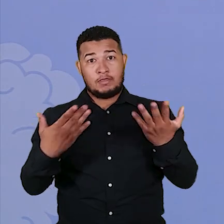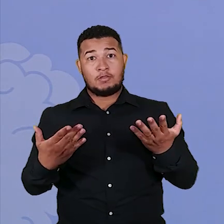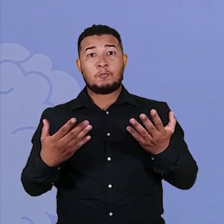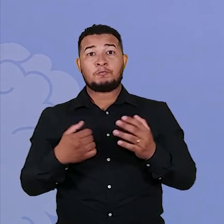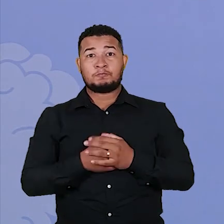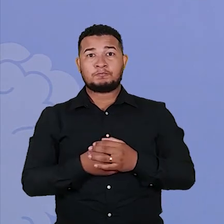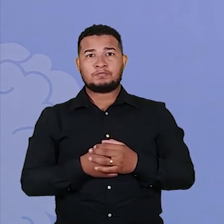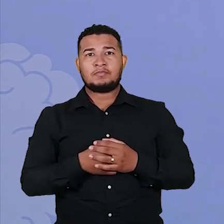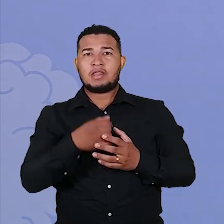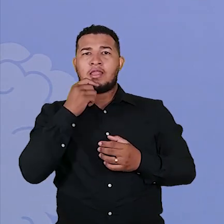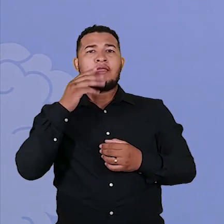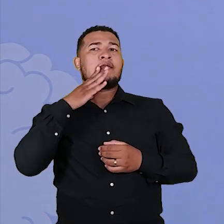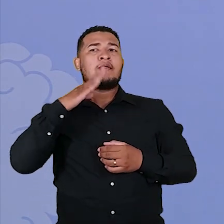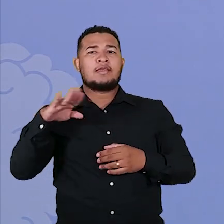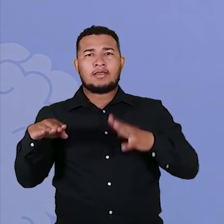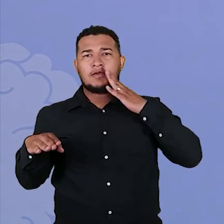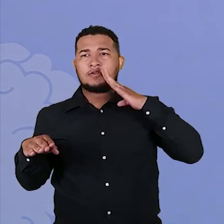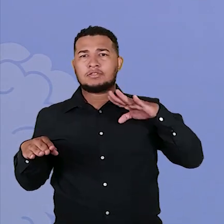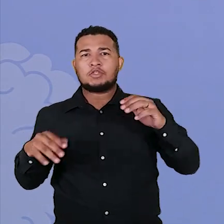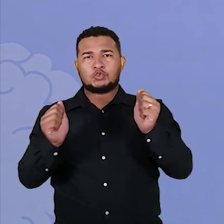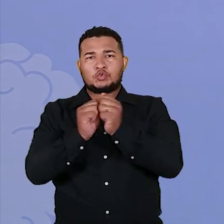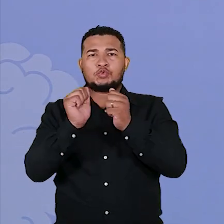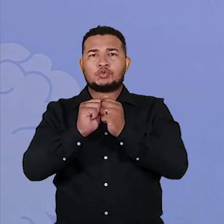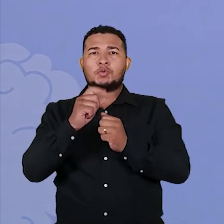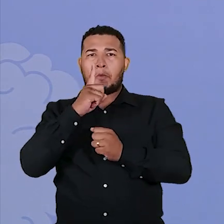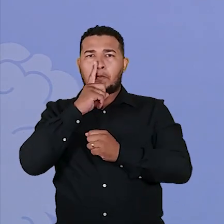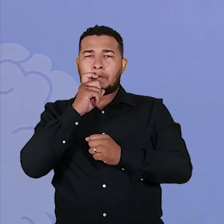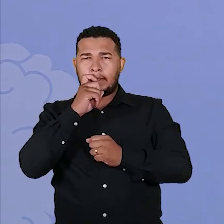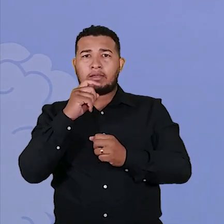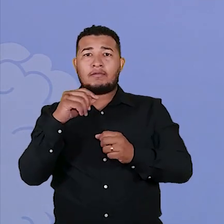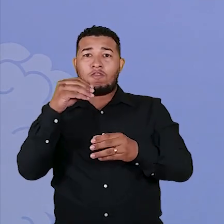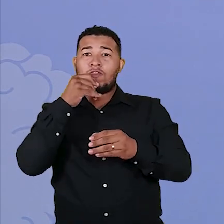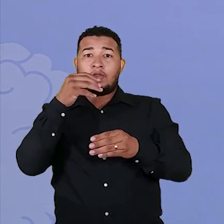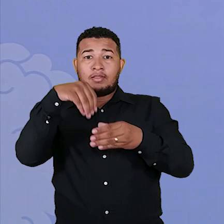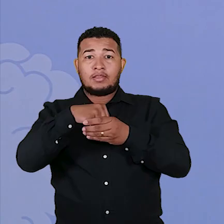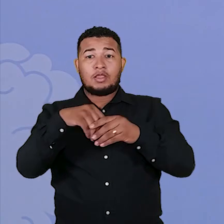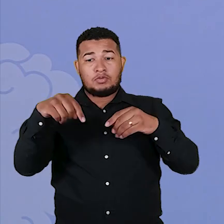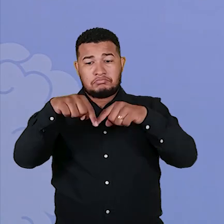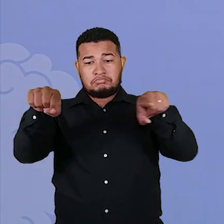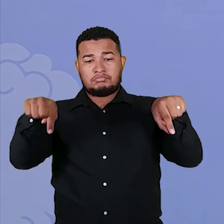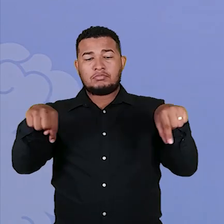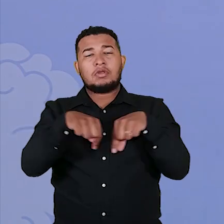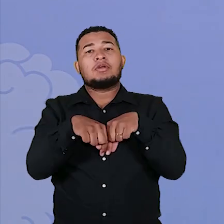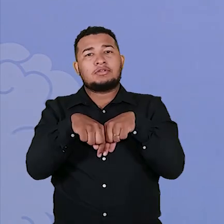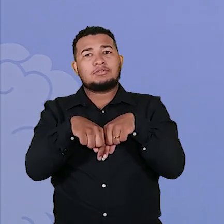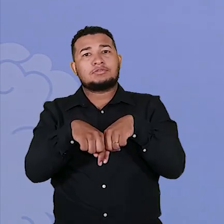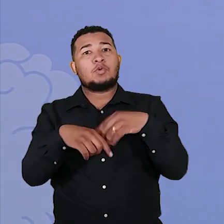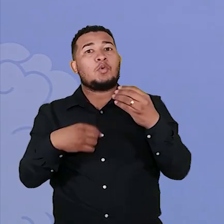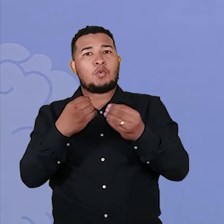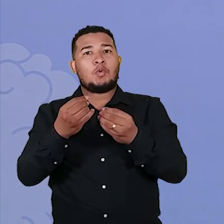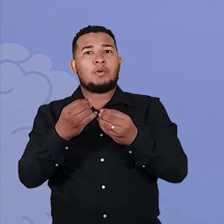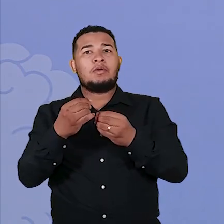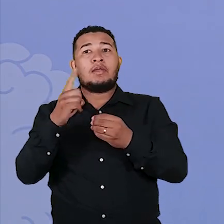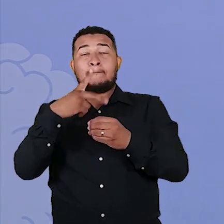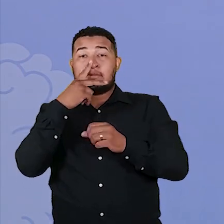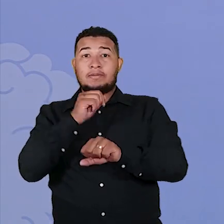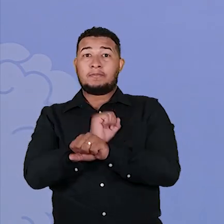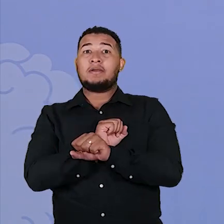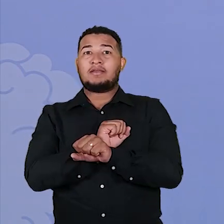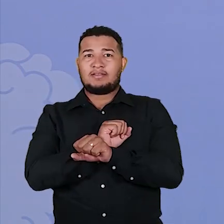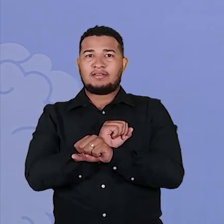bom então duas crianças com seus pais né é estavam dentro da caixa de papelão eles estavam